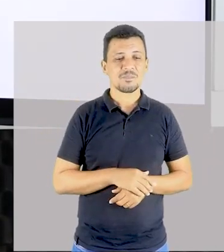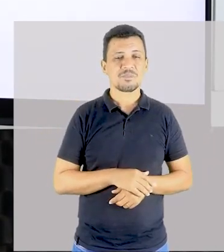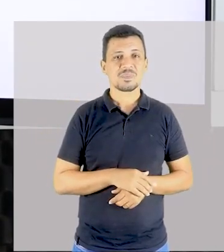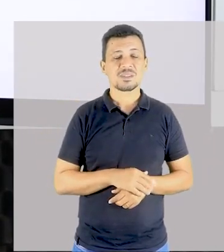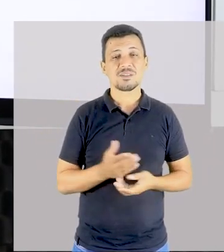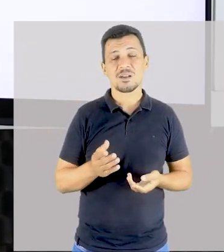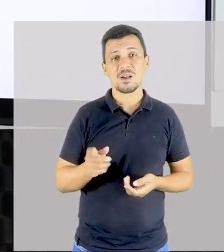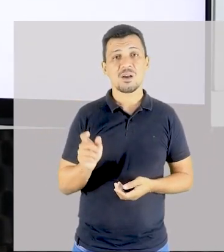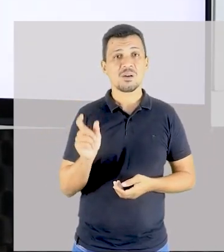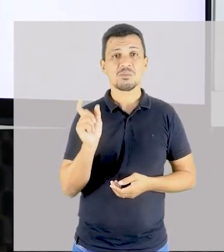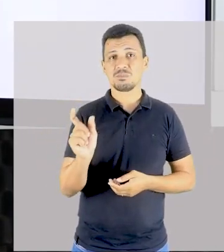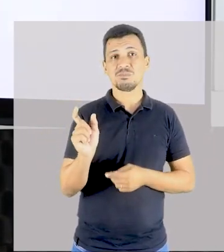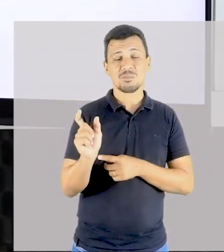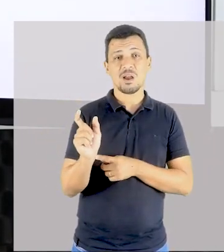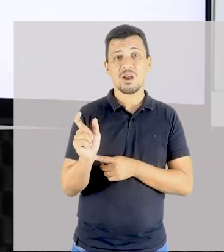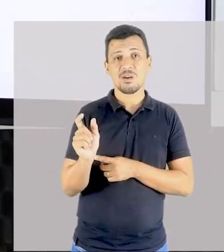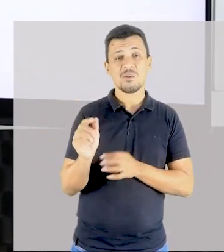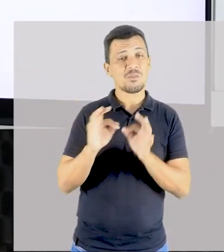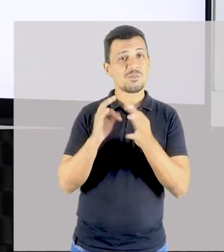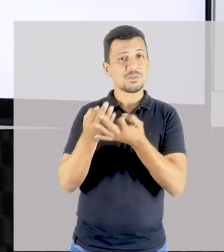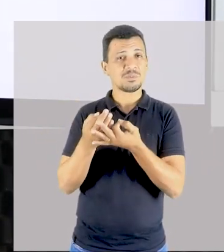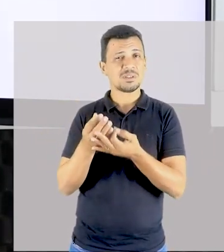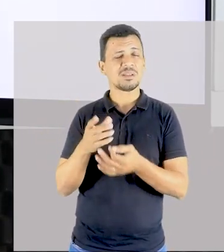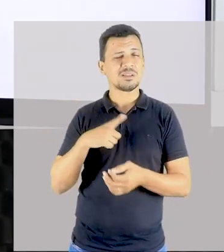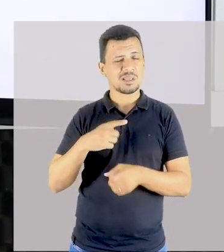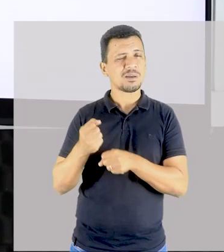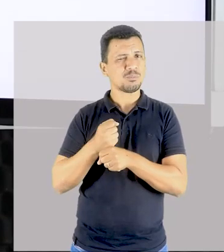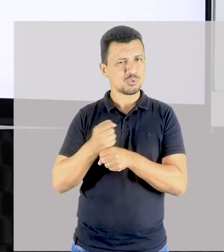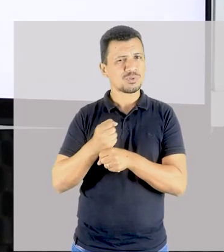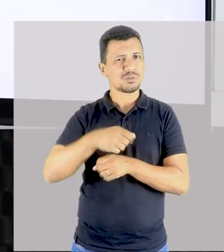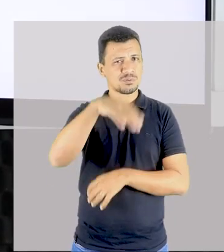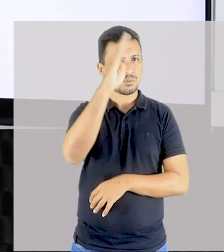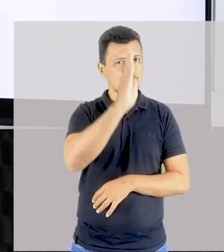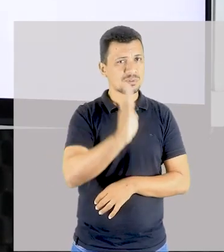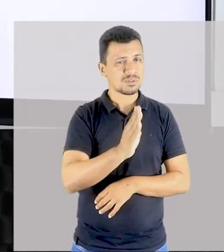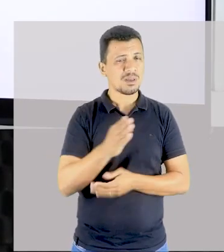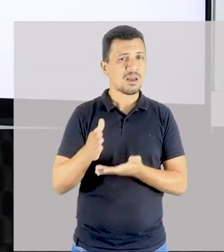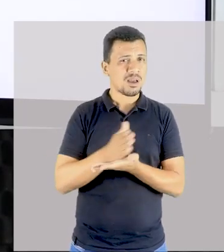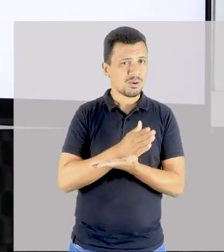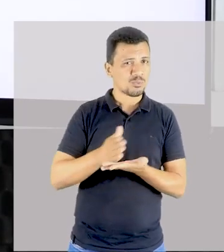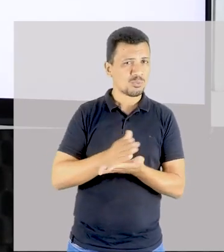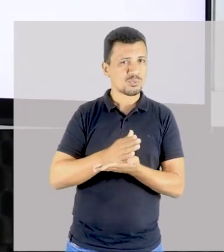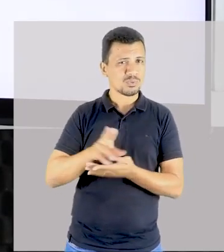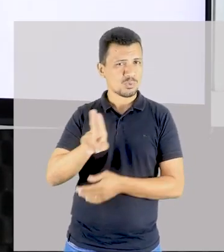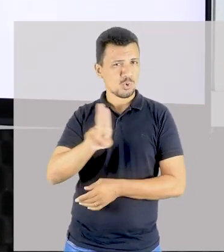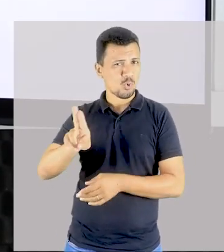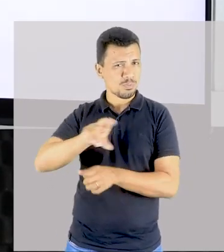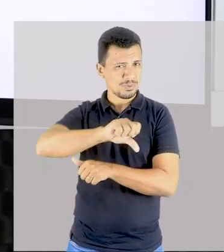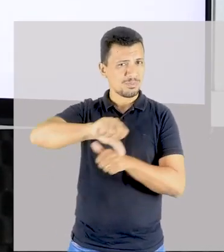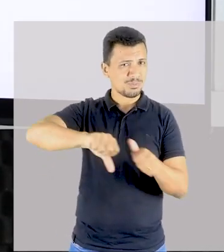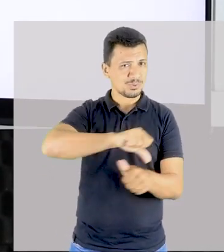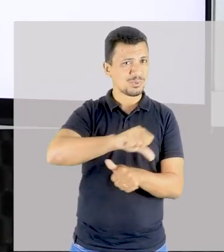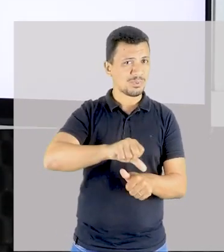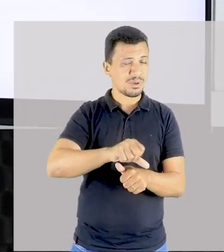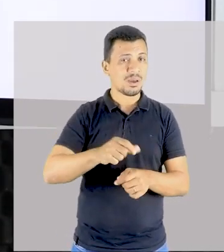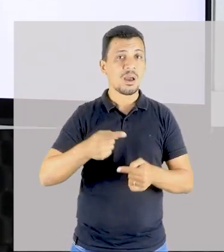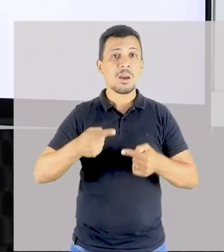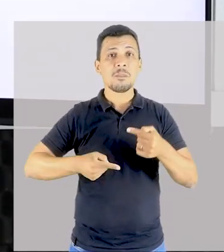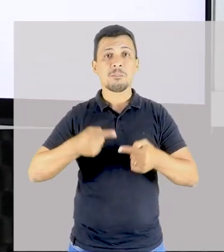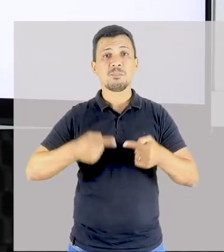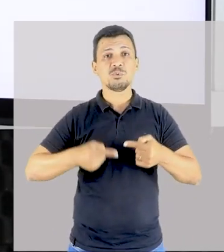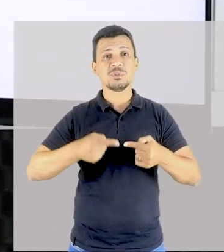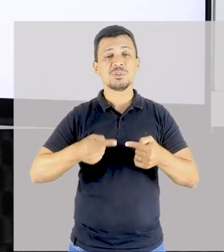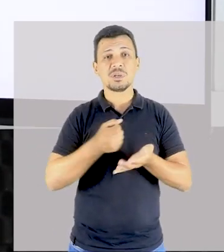Bolsa Família já existe há muito tempo no Brasil às vezes passou por um processo de mudança de nomenclatura mas essa política de